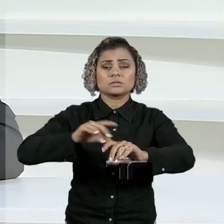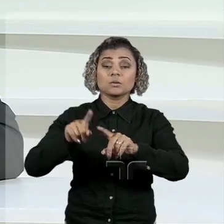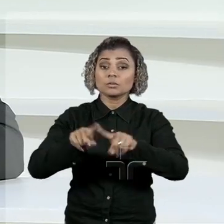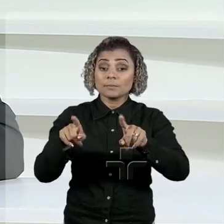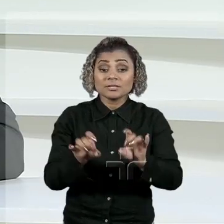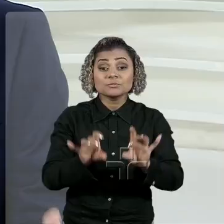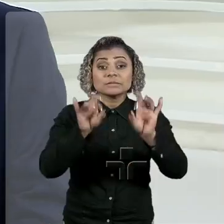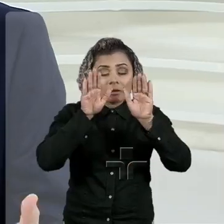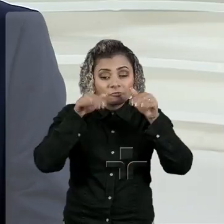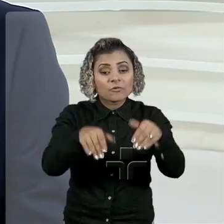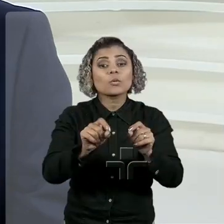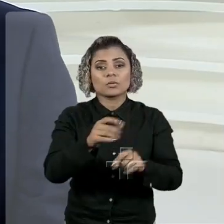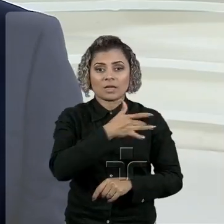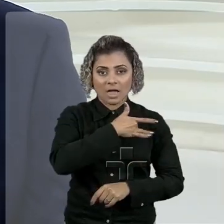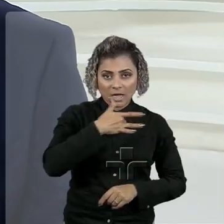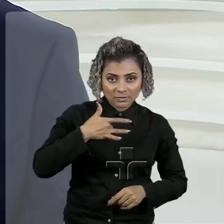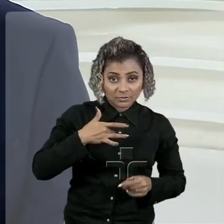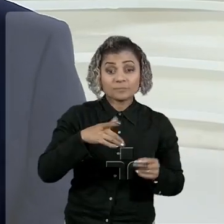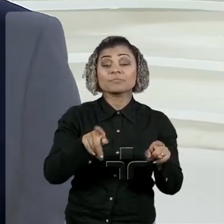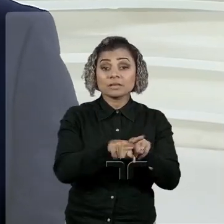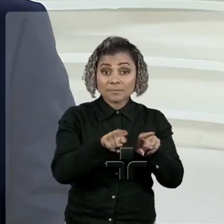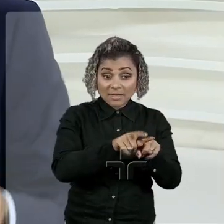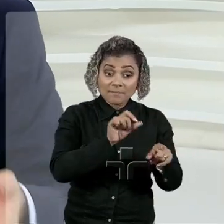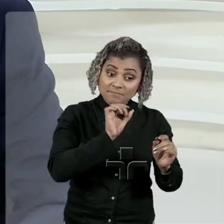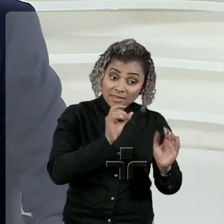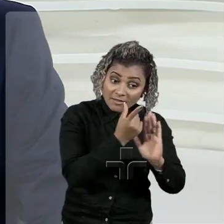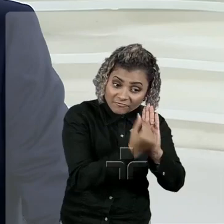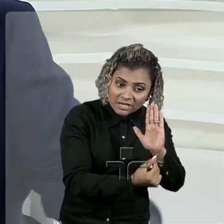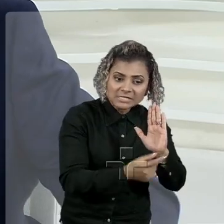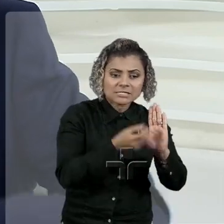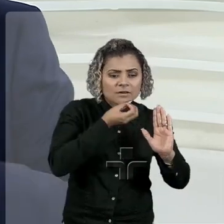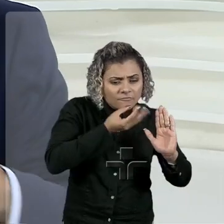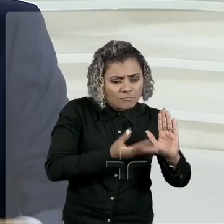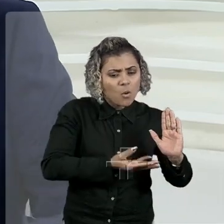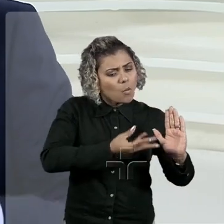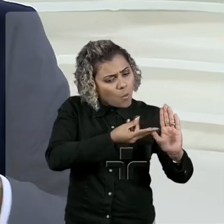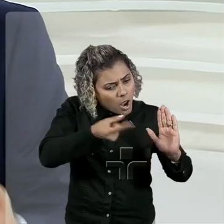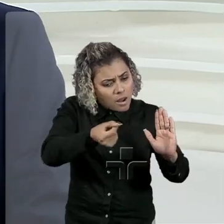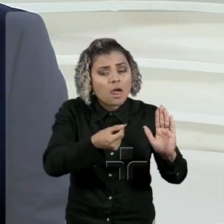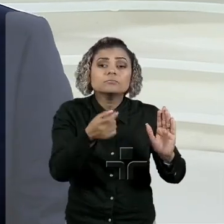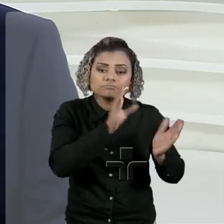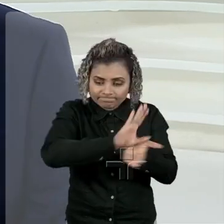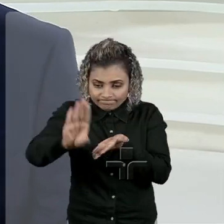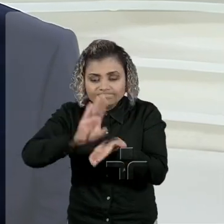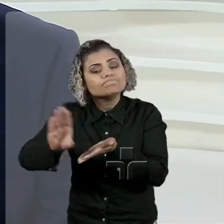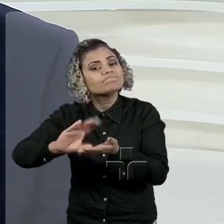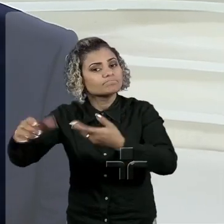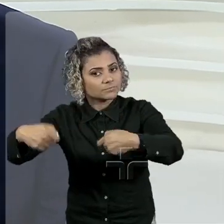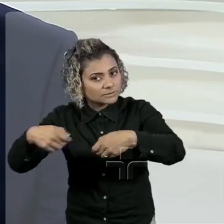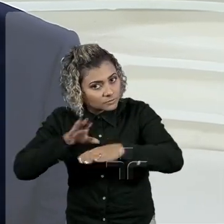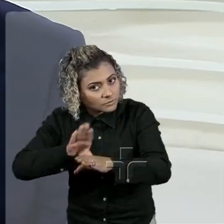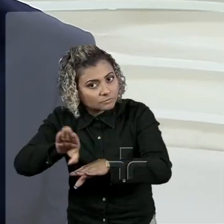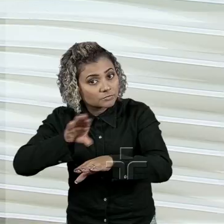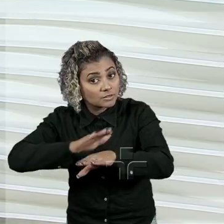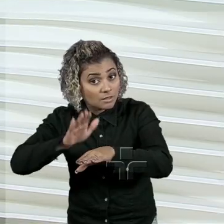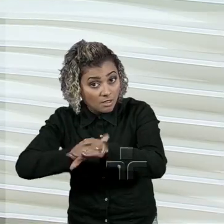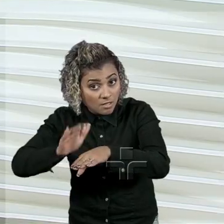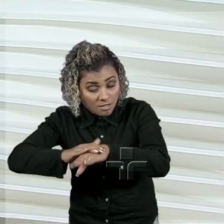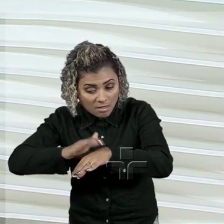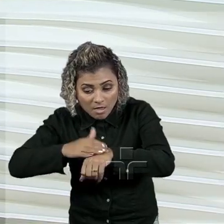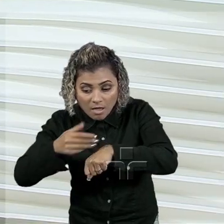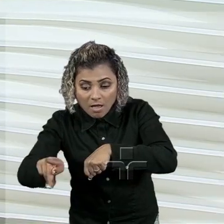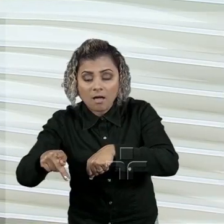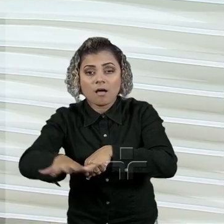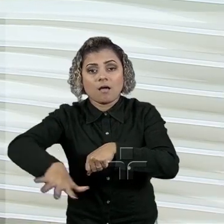quando tivermos saúde financeira no nosso país. Temos que enfrentar as reformas, tem coisas importantes a serem feitas, mas nós